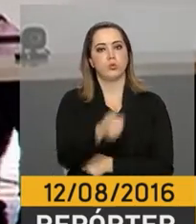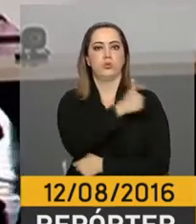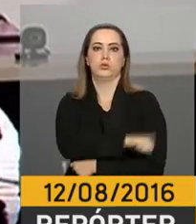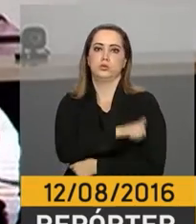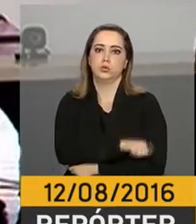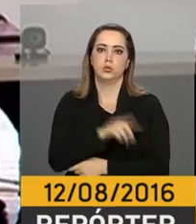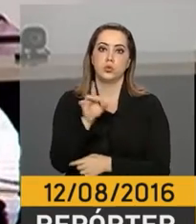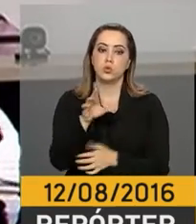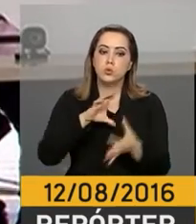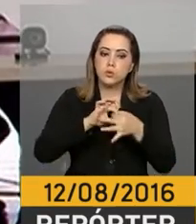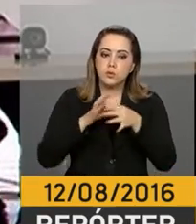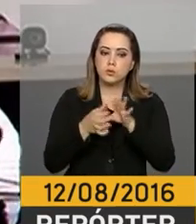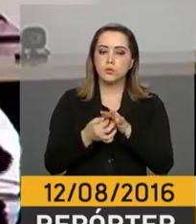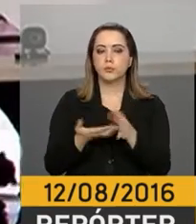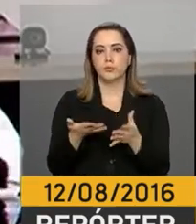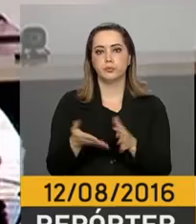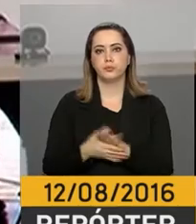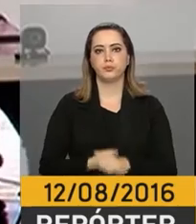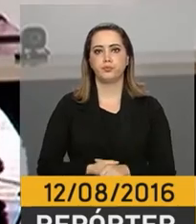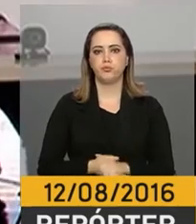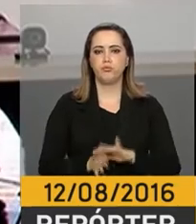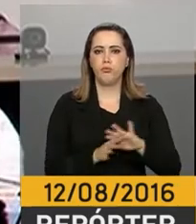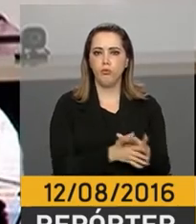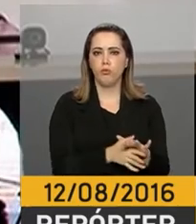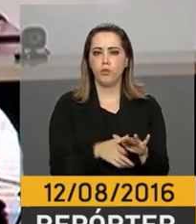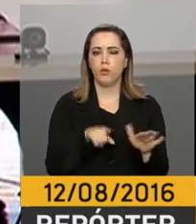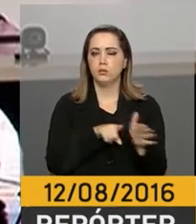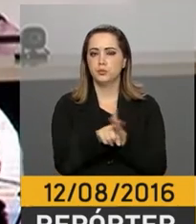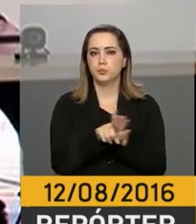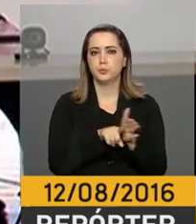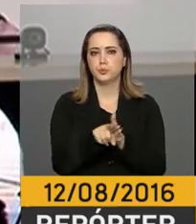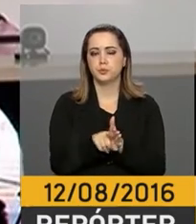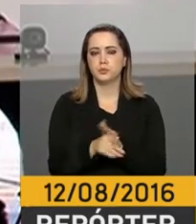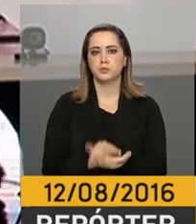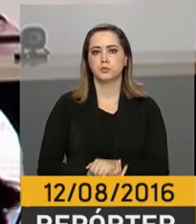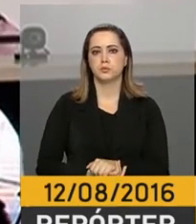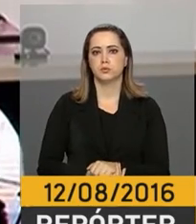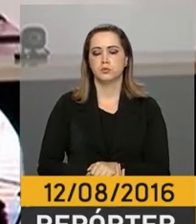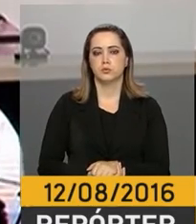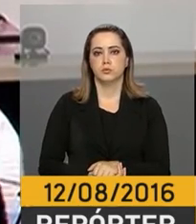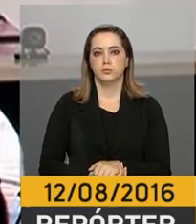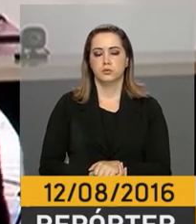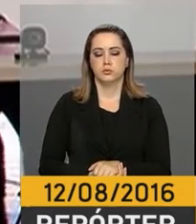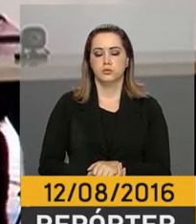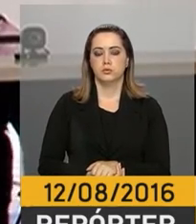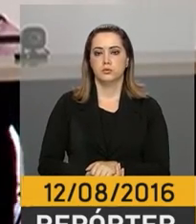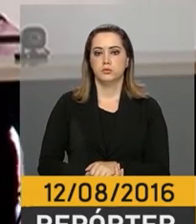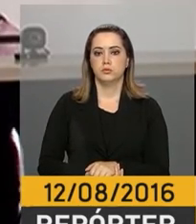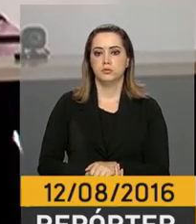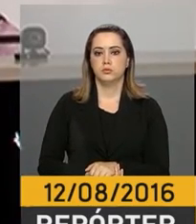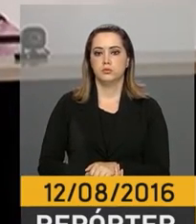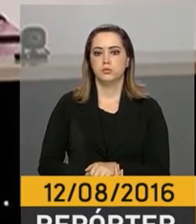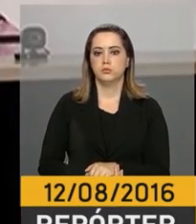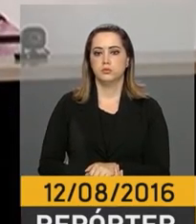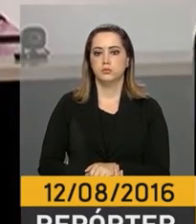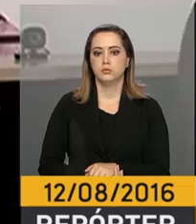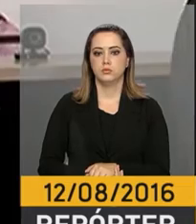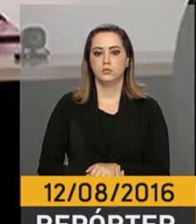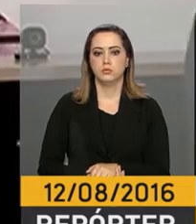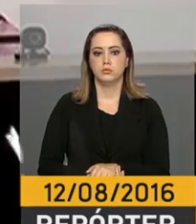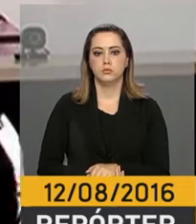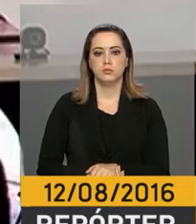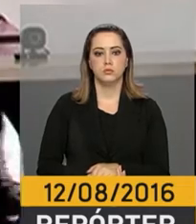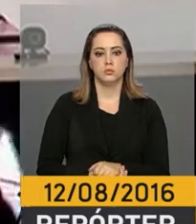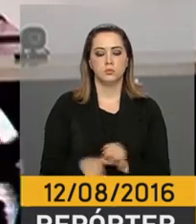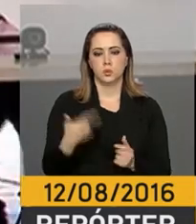ajuste, general, do ponto de vista da segurança, deve ser feito com relação a tudo que foi relatado aqui pelos colegas? Não